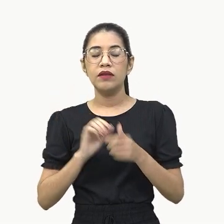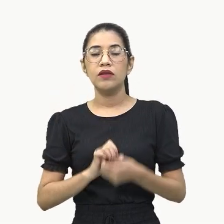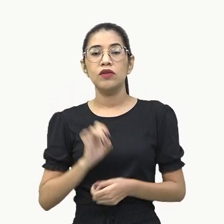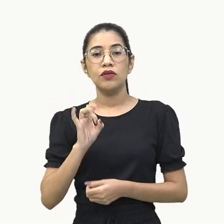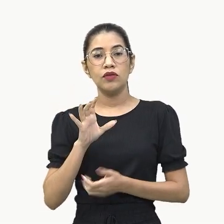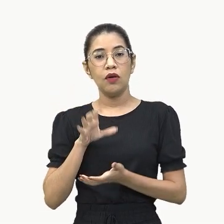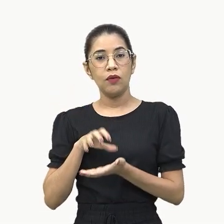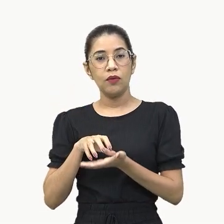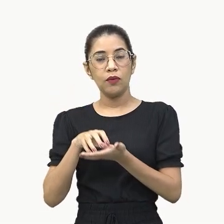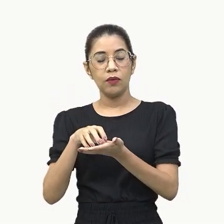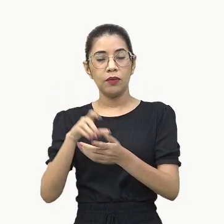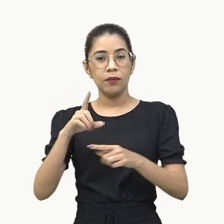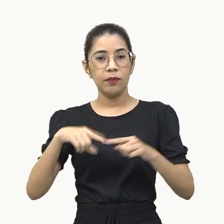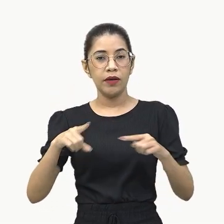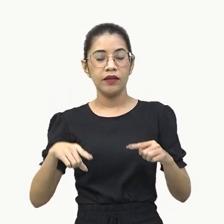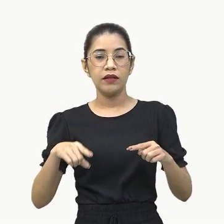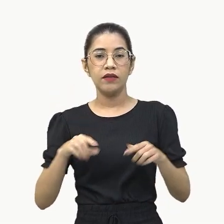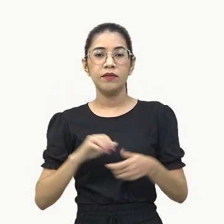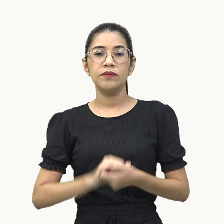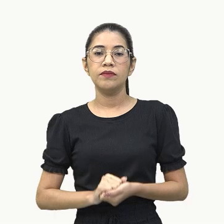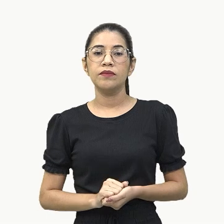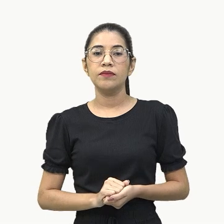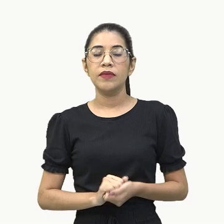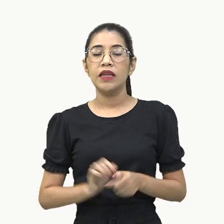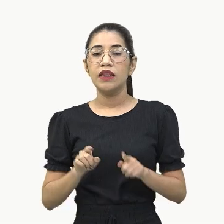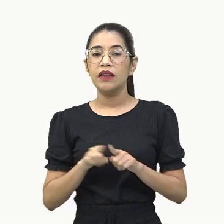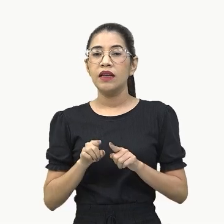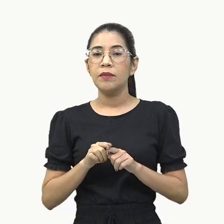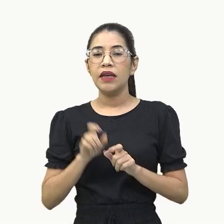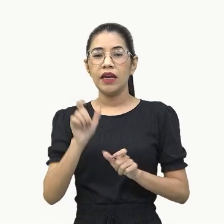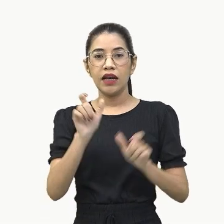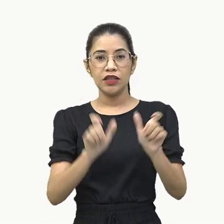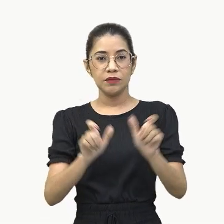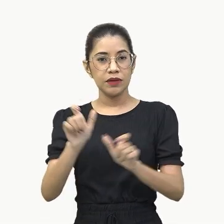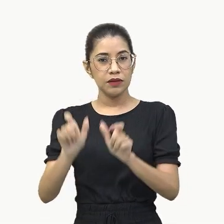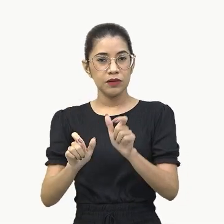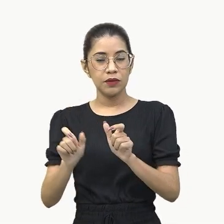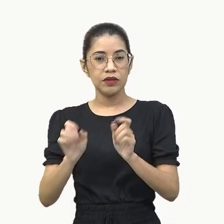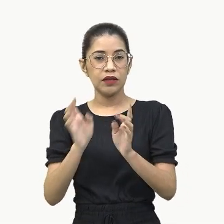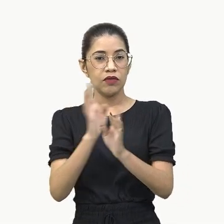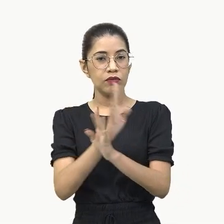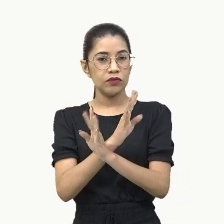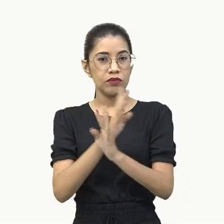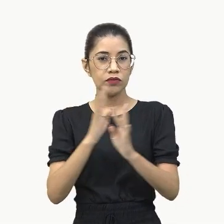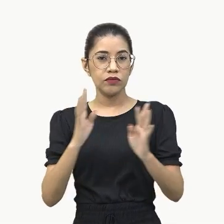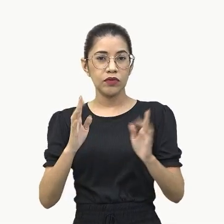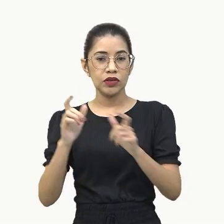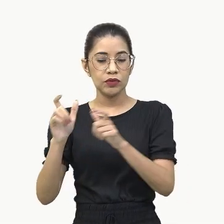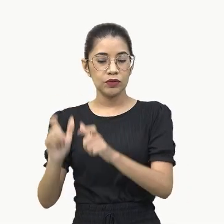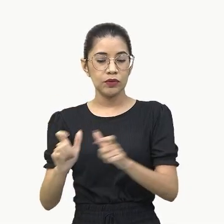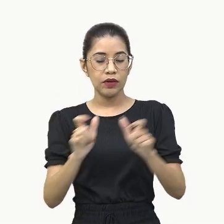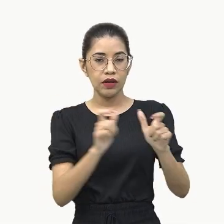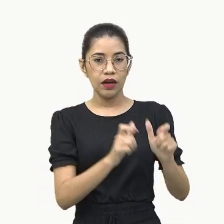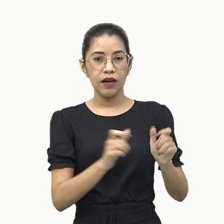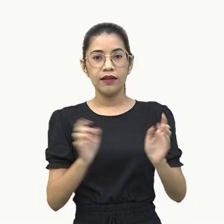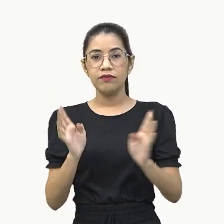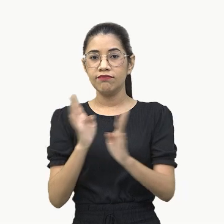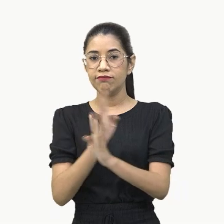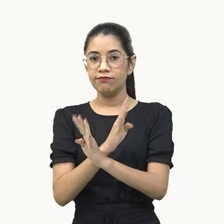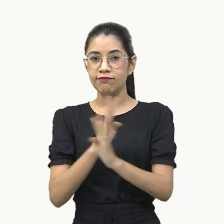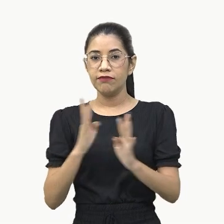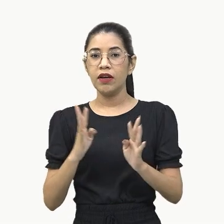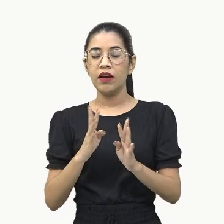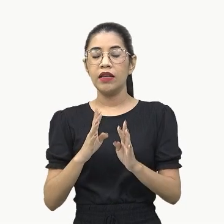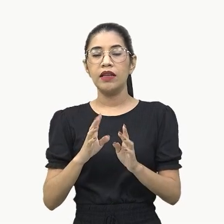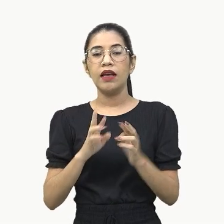cargas né e com relação ao fluxo de pessoas aqui a gente tem olha que ele vai ser responsável por